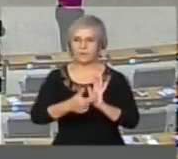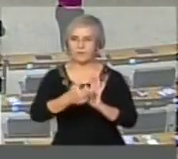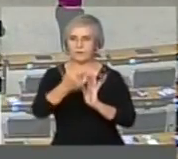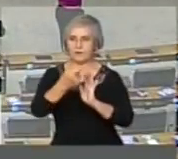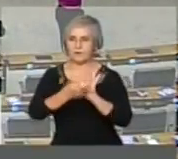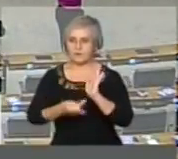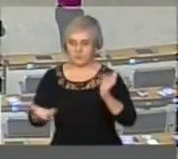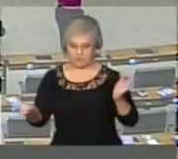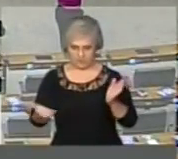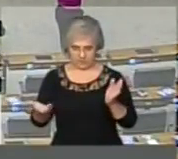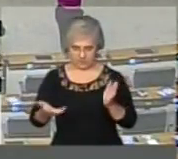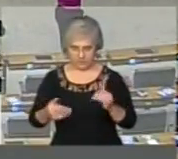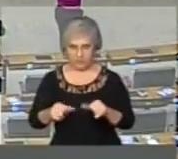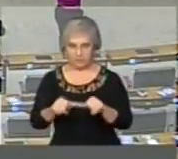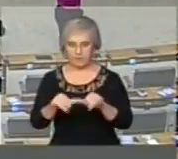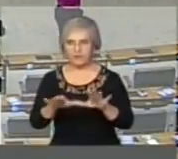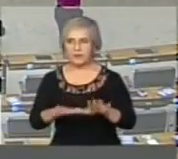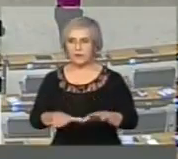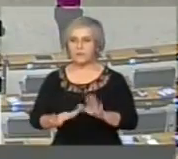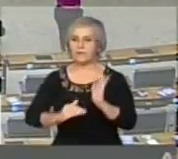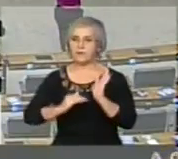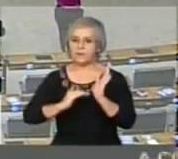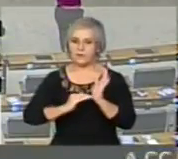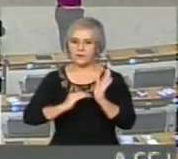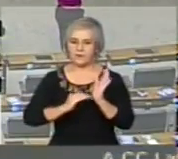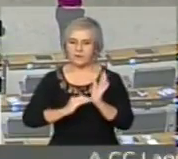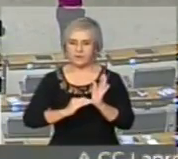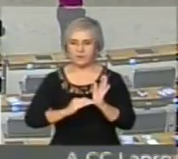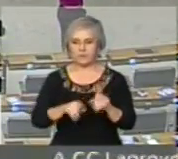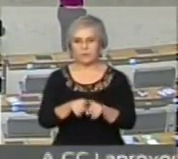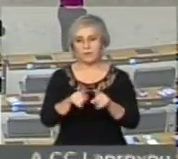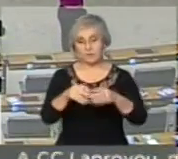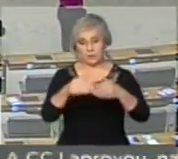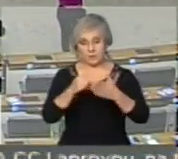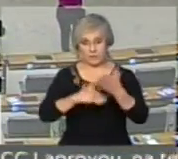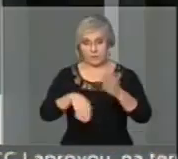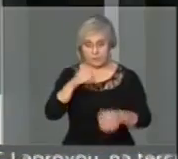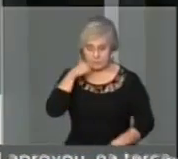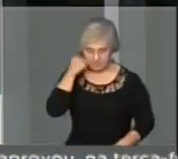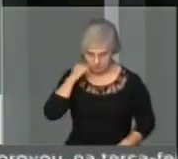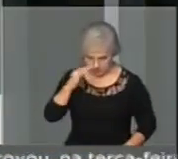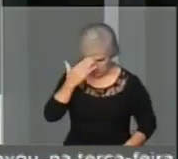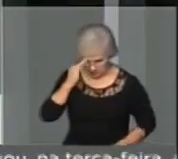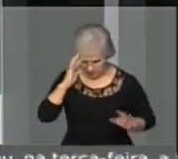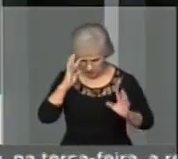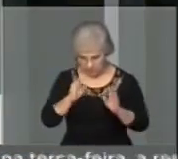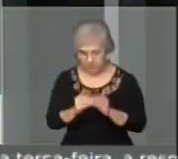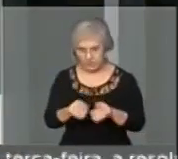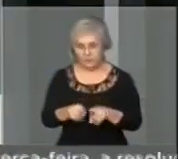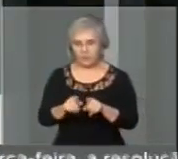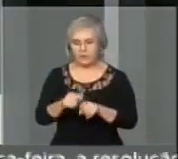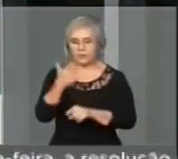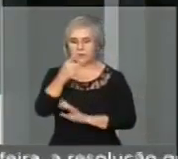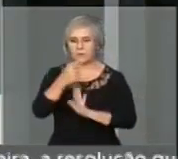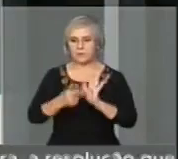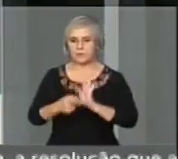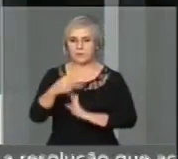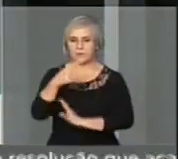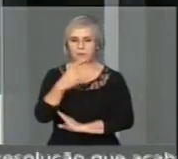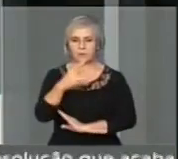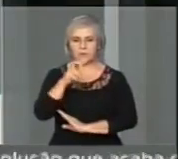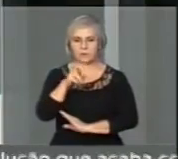o Senado onde sei que os senadores e senadoras serão sensíveis a ele outro projeto é a PEC 454 de